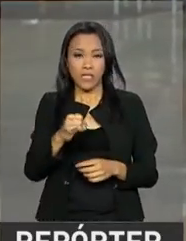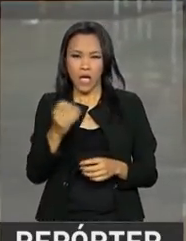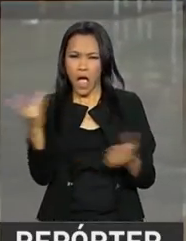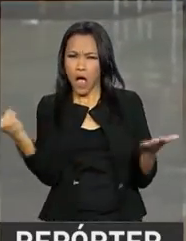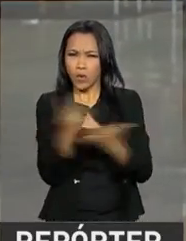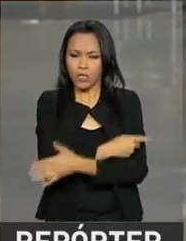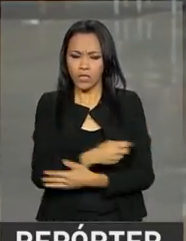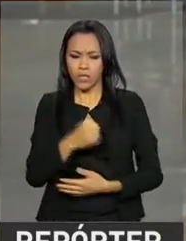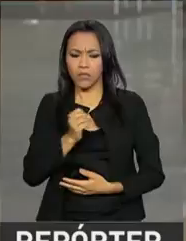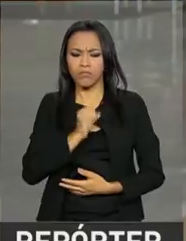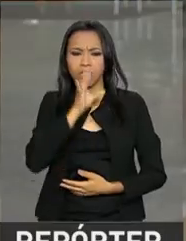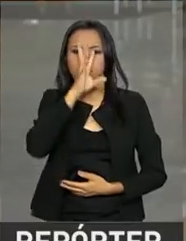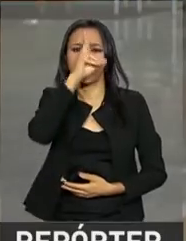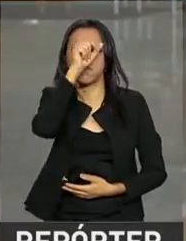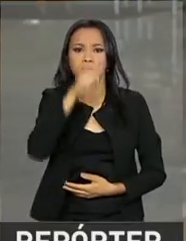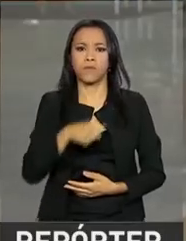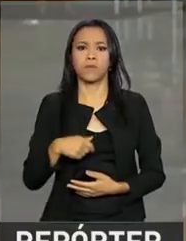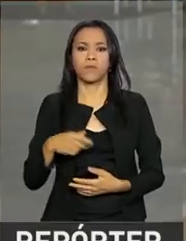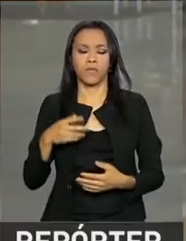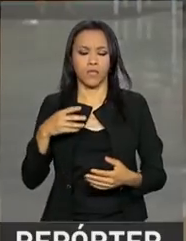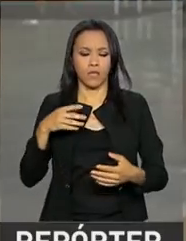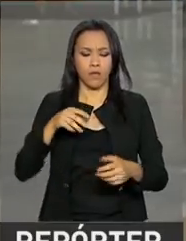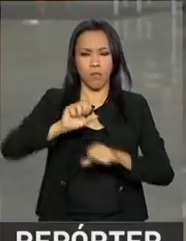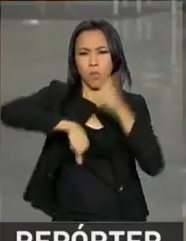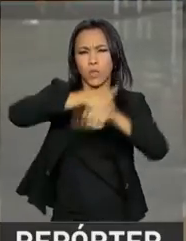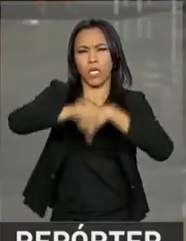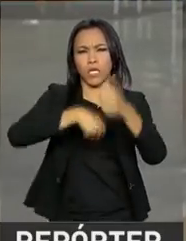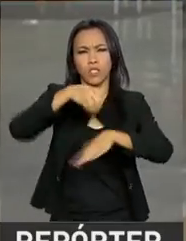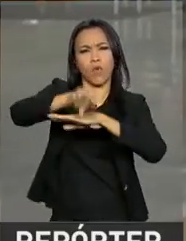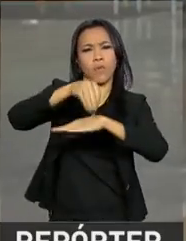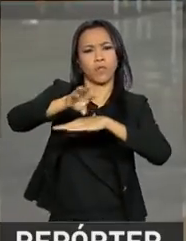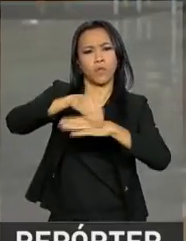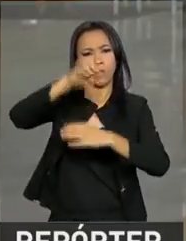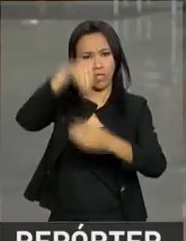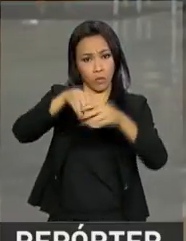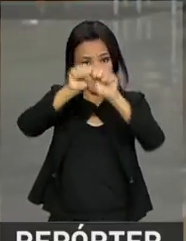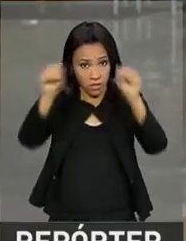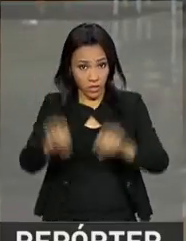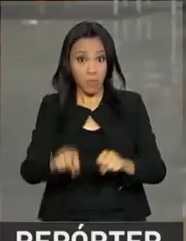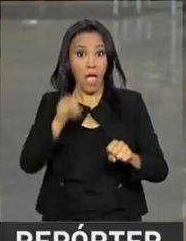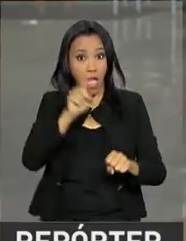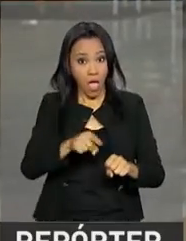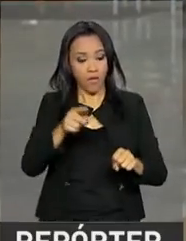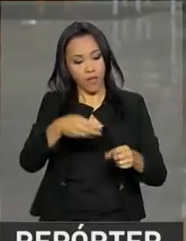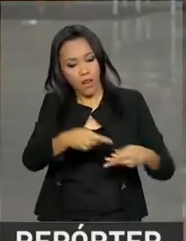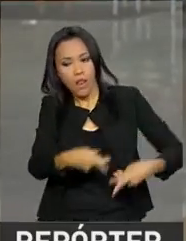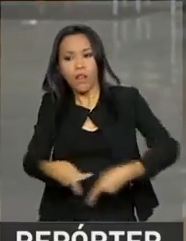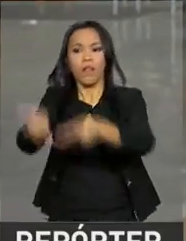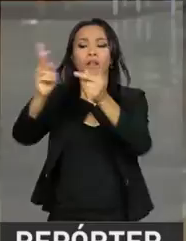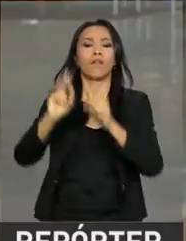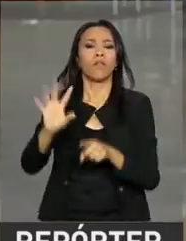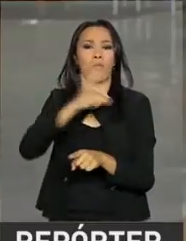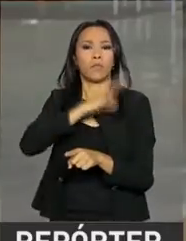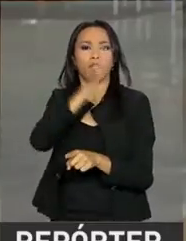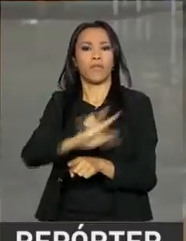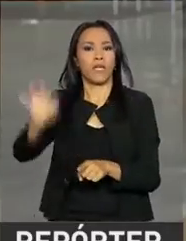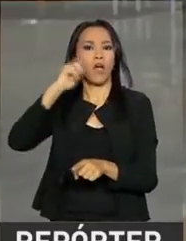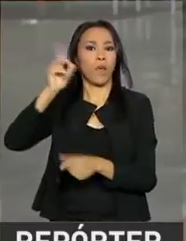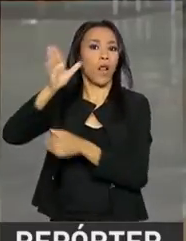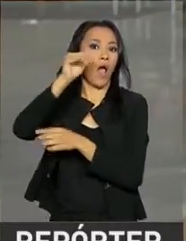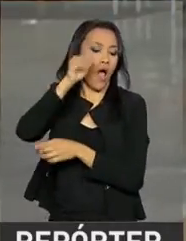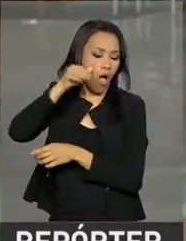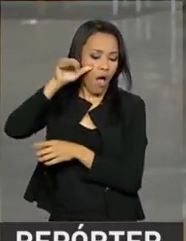vão ser remetidos à polícia federal para investigação Lembrando que as inscrições do ProUni